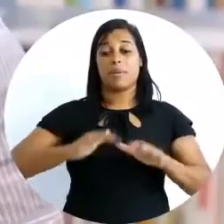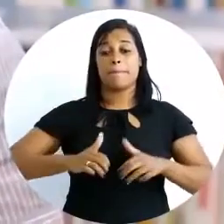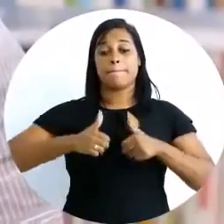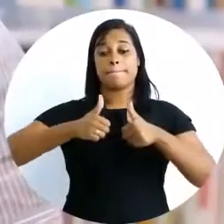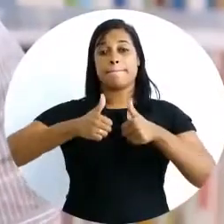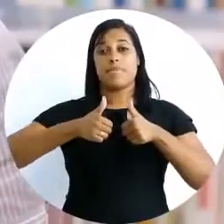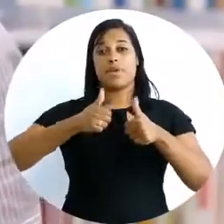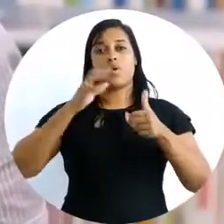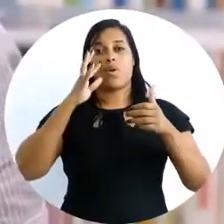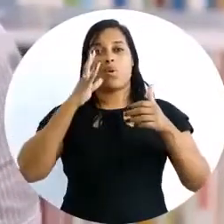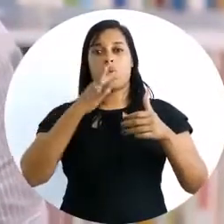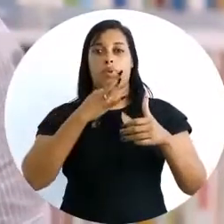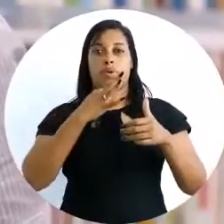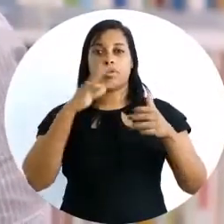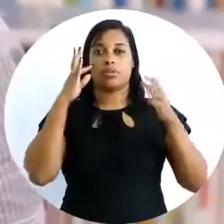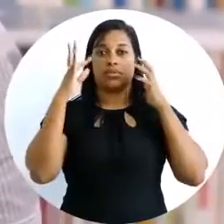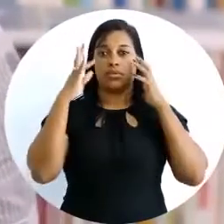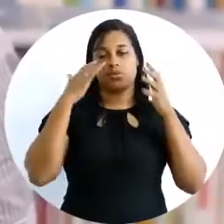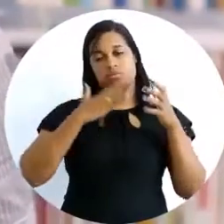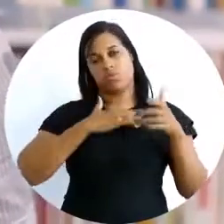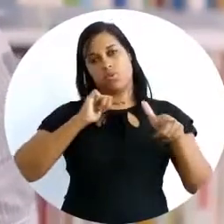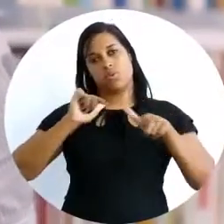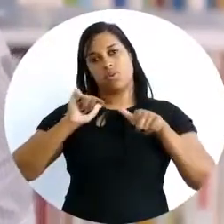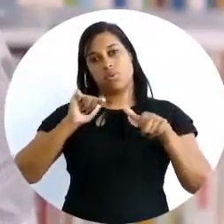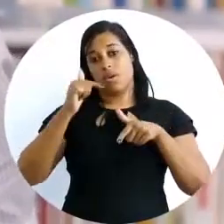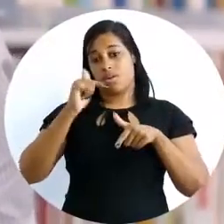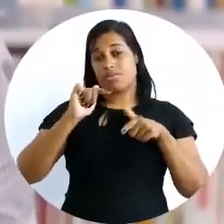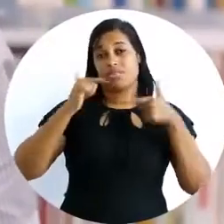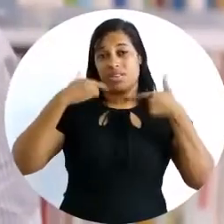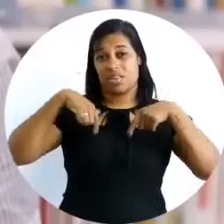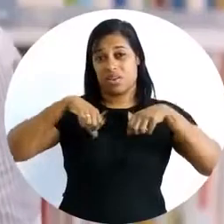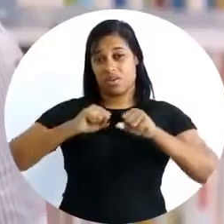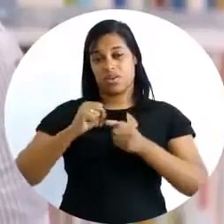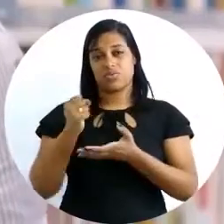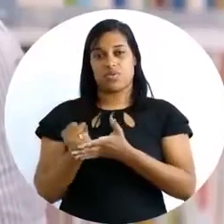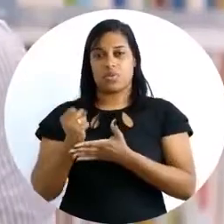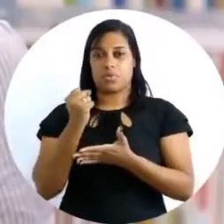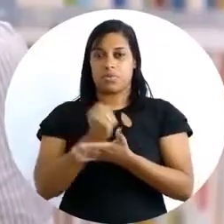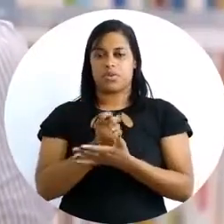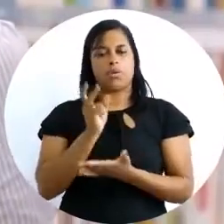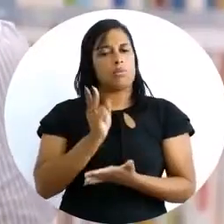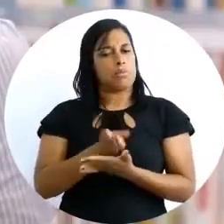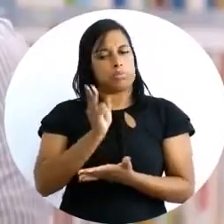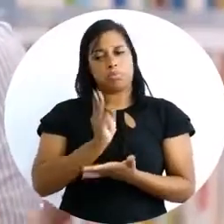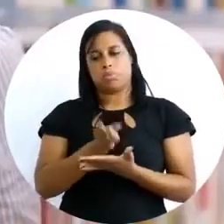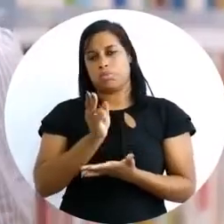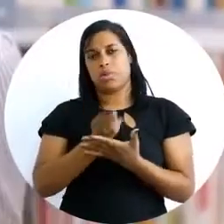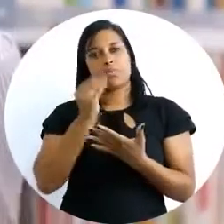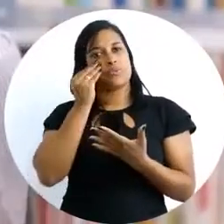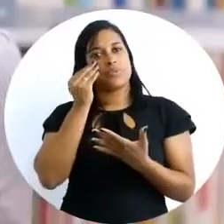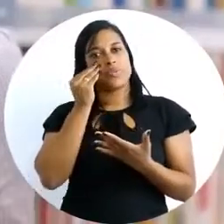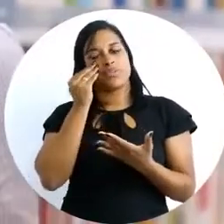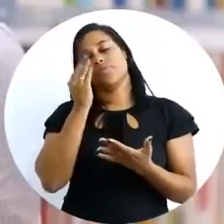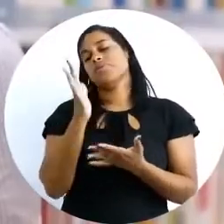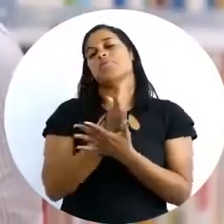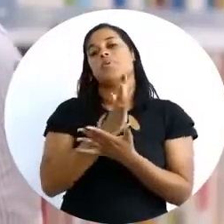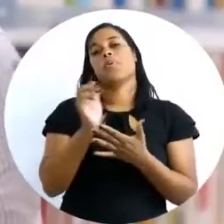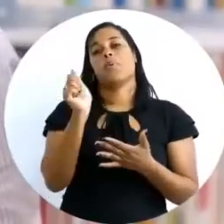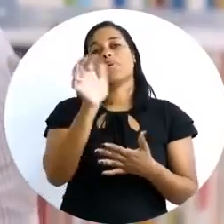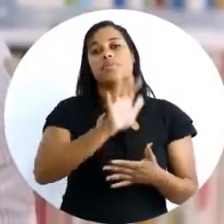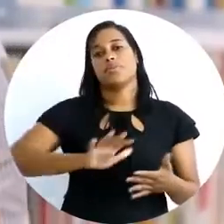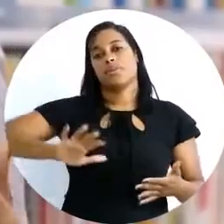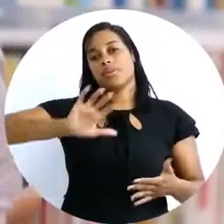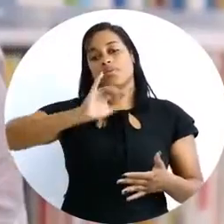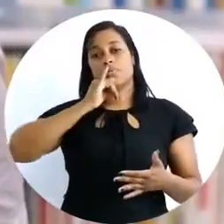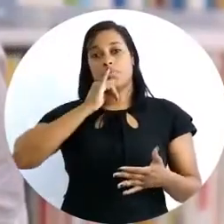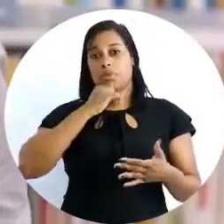aquele campo do conhecimento que eu estou trabalhando. Então, essas linguagens documentárias, elas vão ser sempre específicas para determinadas áreas. Por exemplo, eu